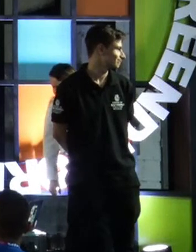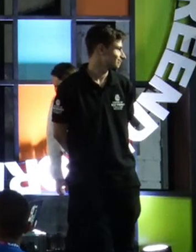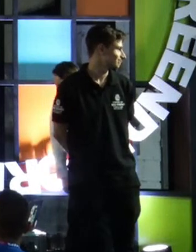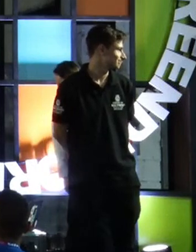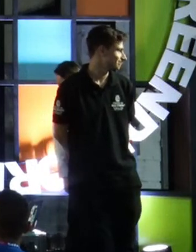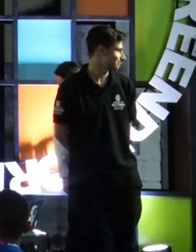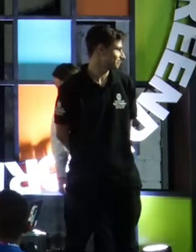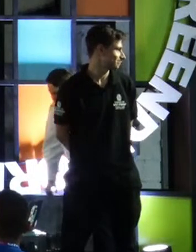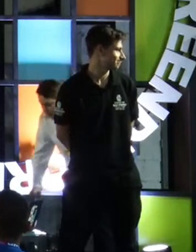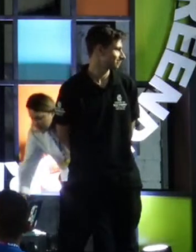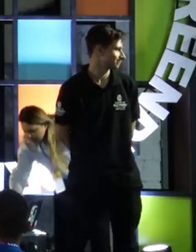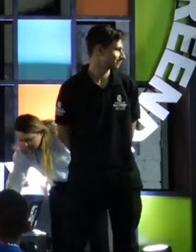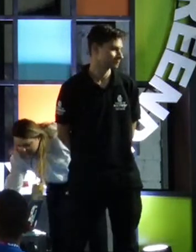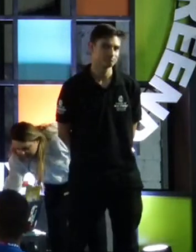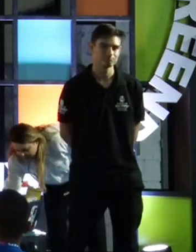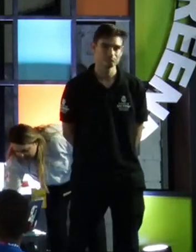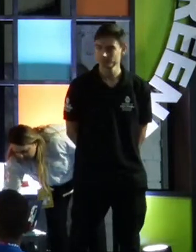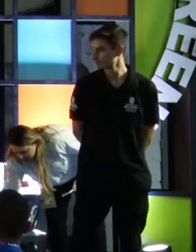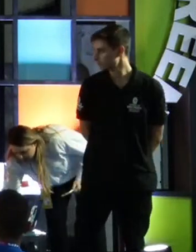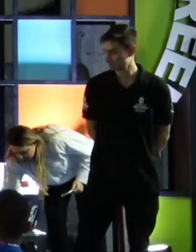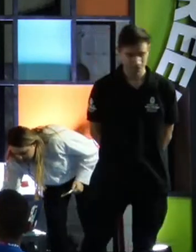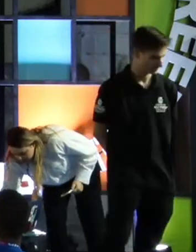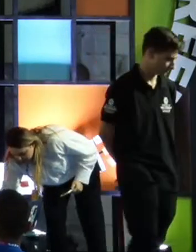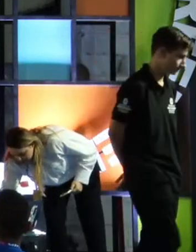Agora, como é?